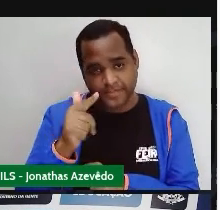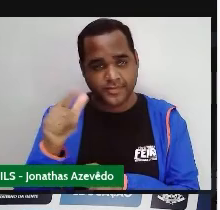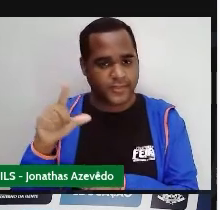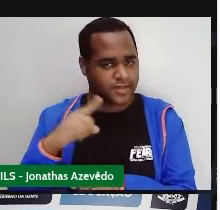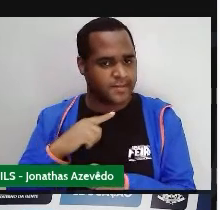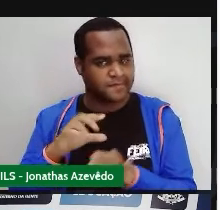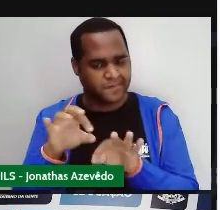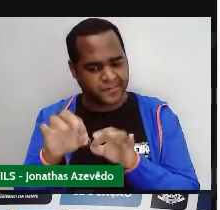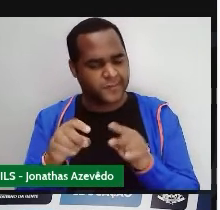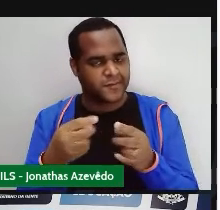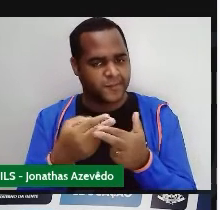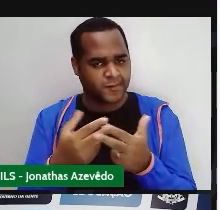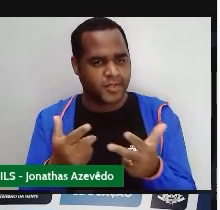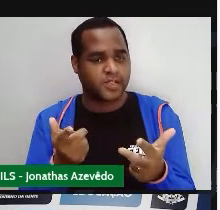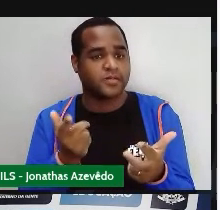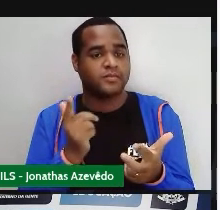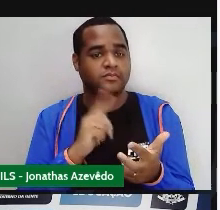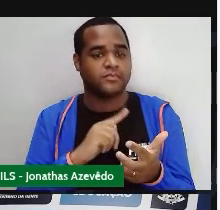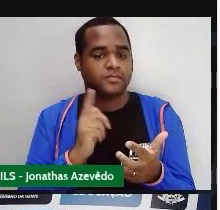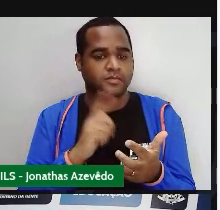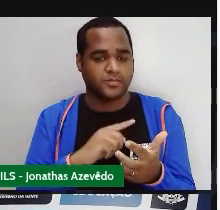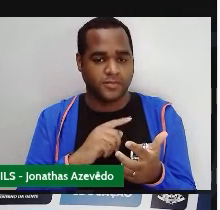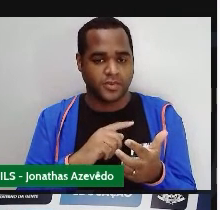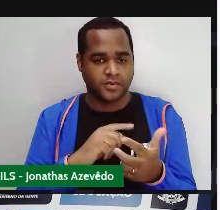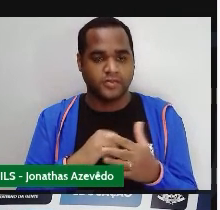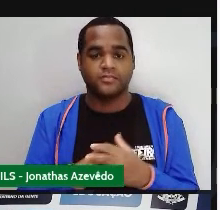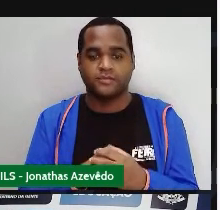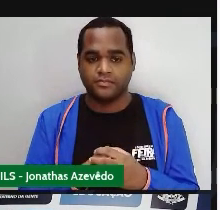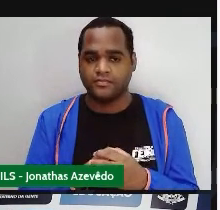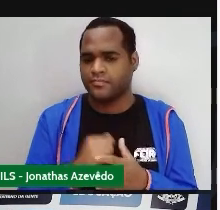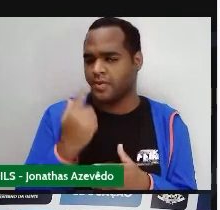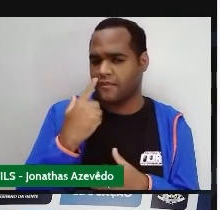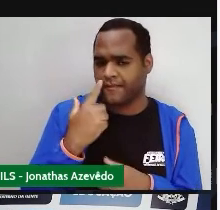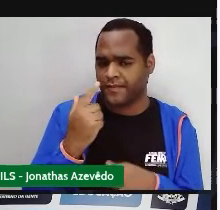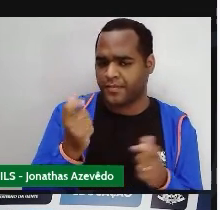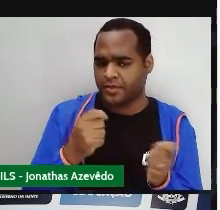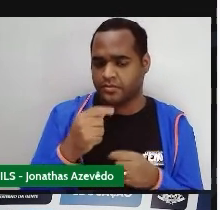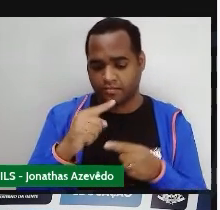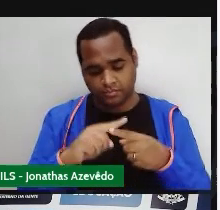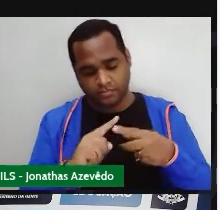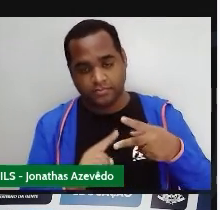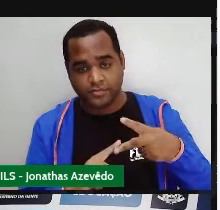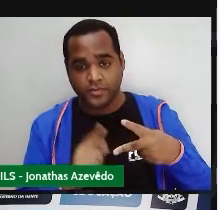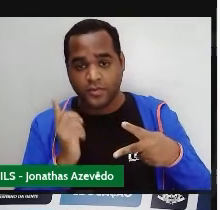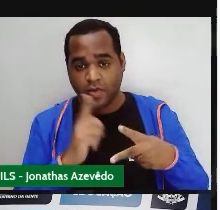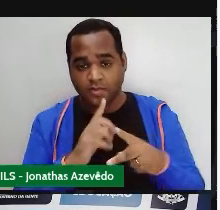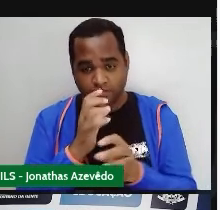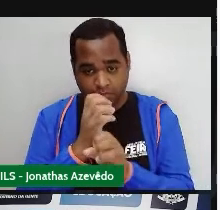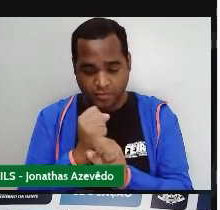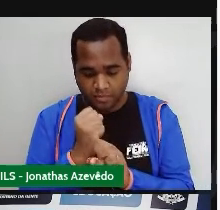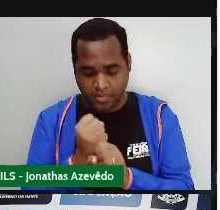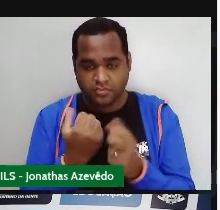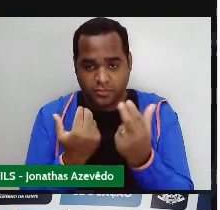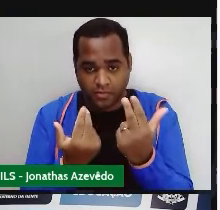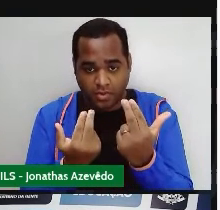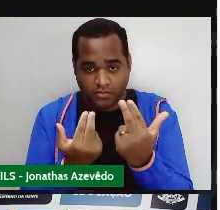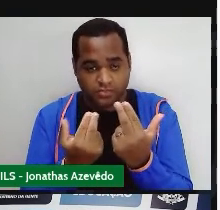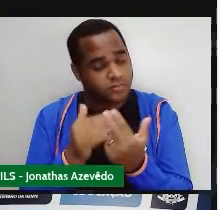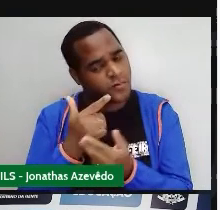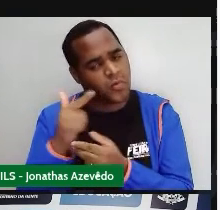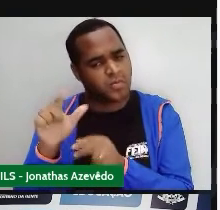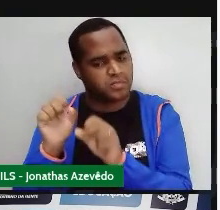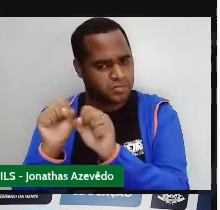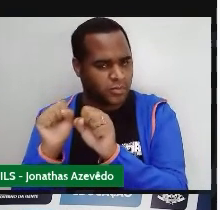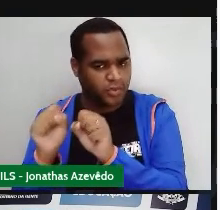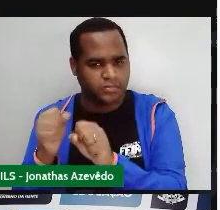forma de resolver E aí ver se as duas formas dá o mesmo resultado então a outra forma de